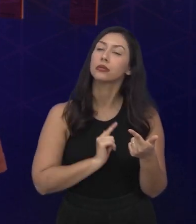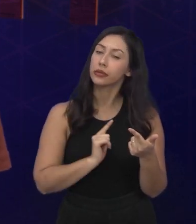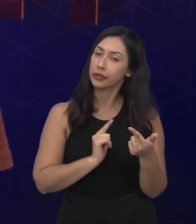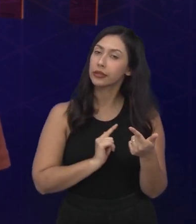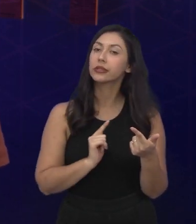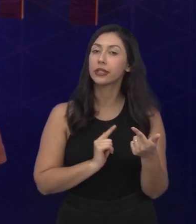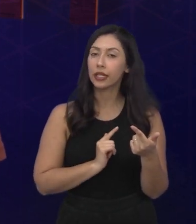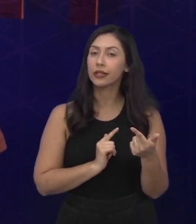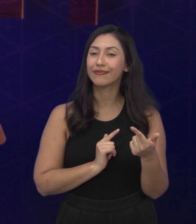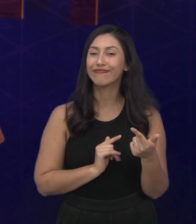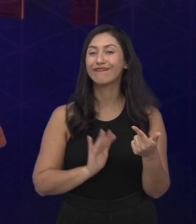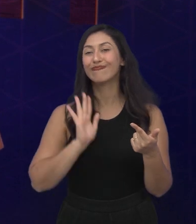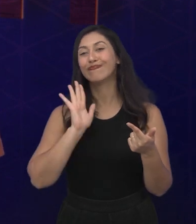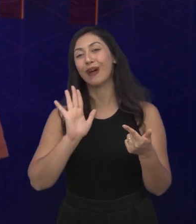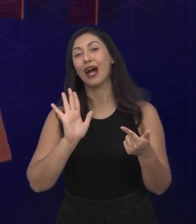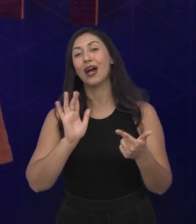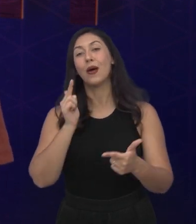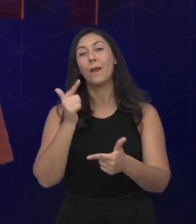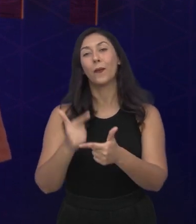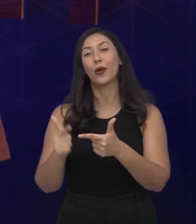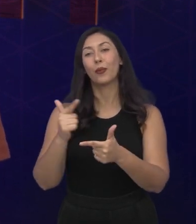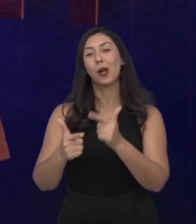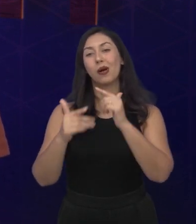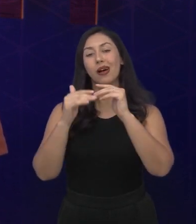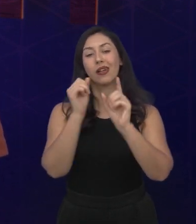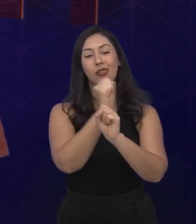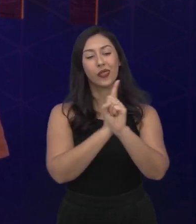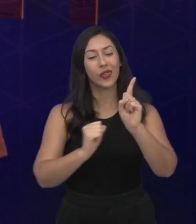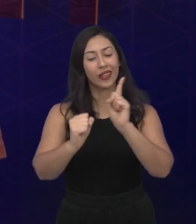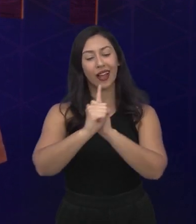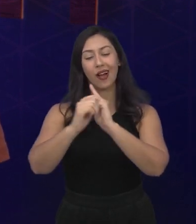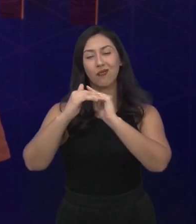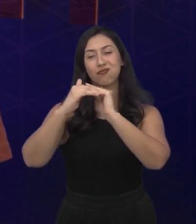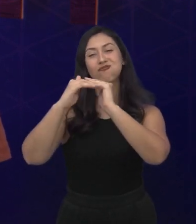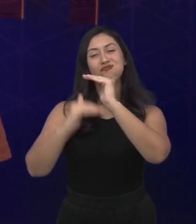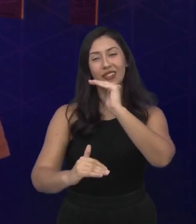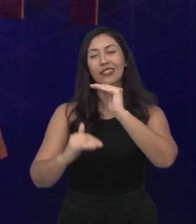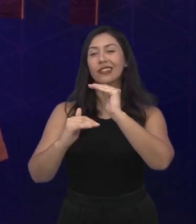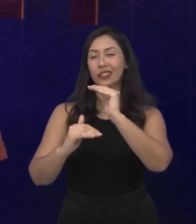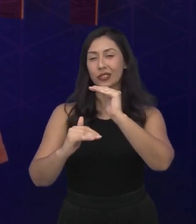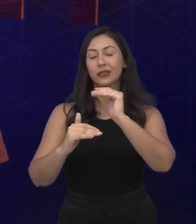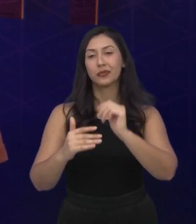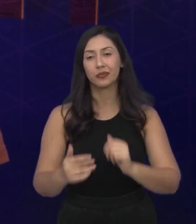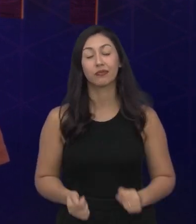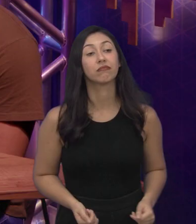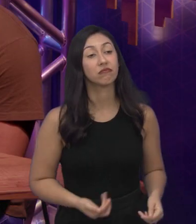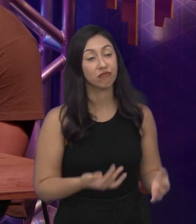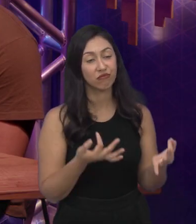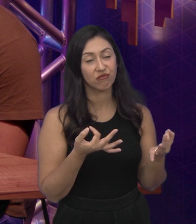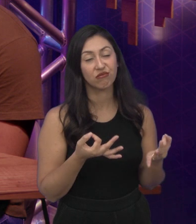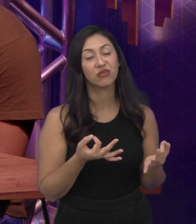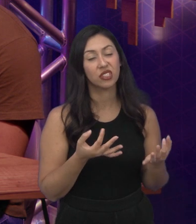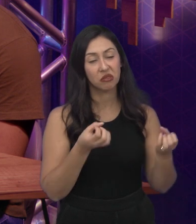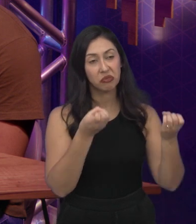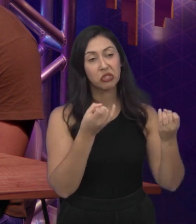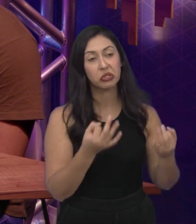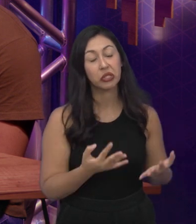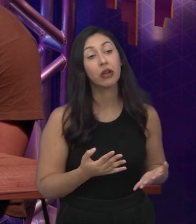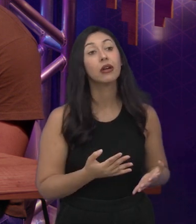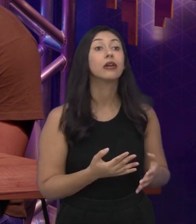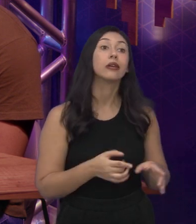alimentos o suficiente. O grande problema é a desigualdade e a falta de distribuição, muitas vezes. Perfeito.